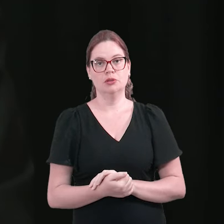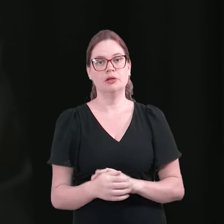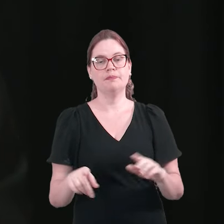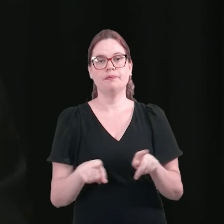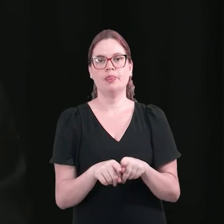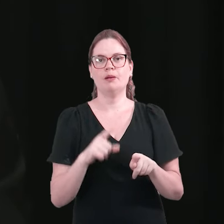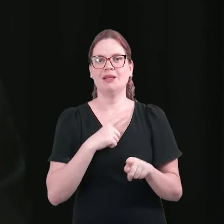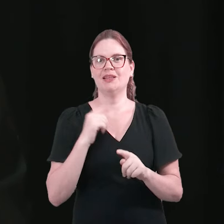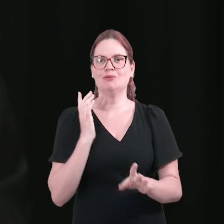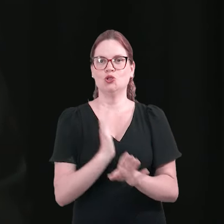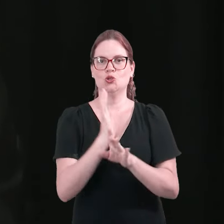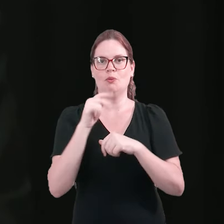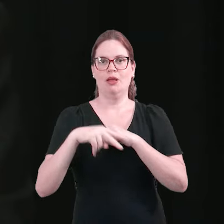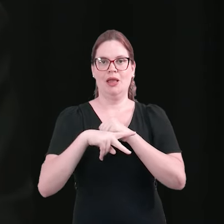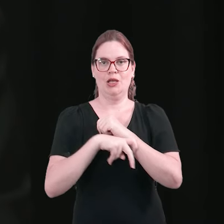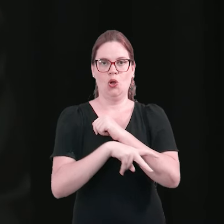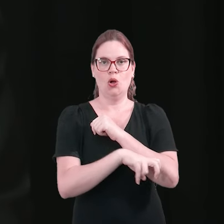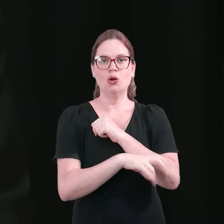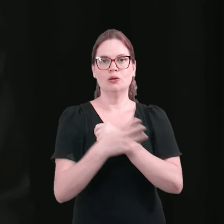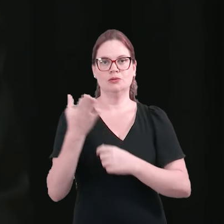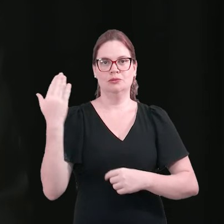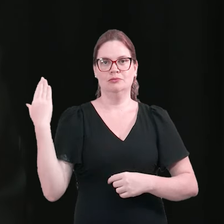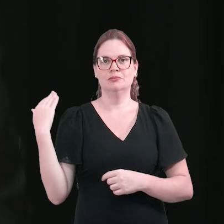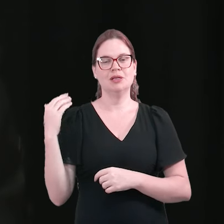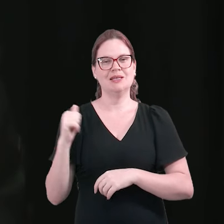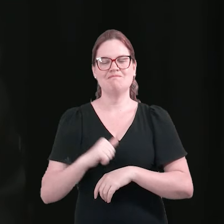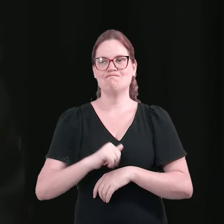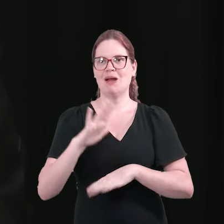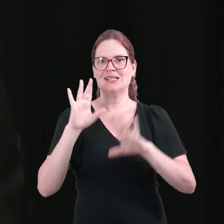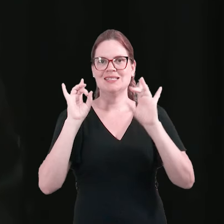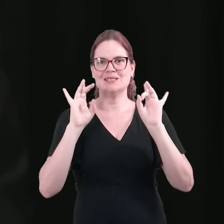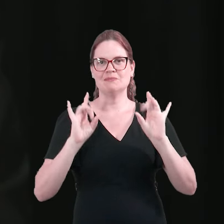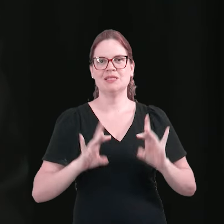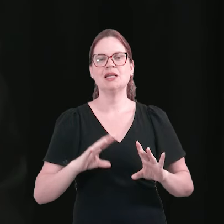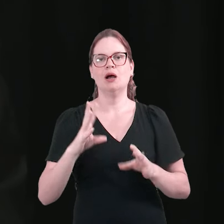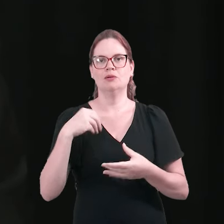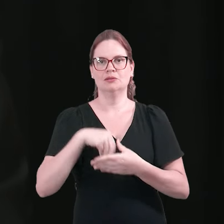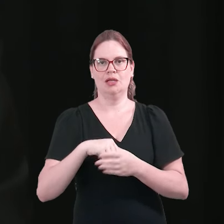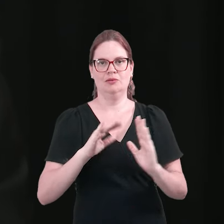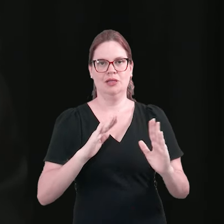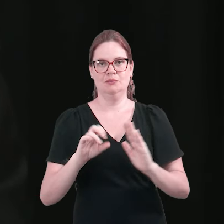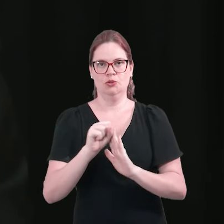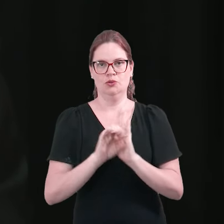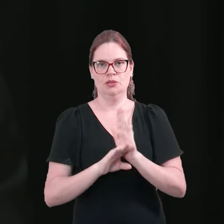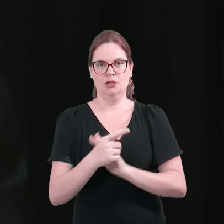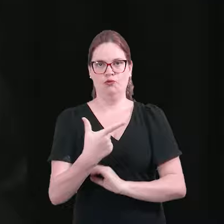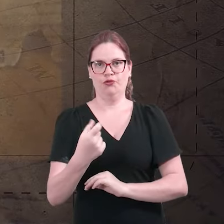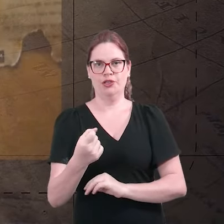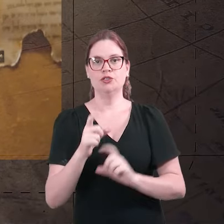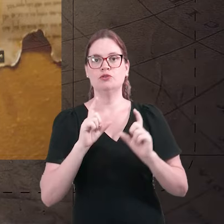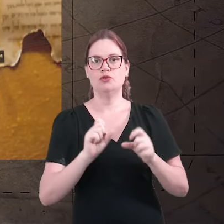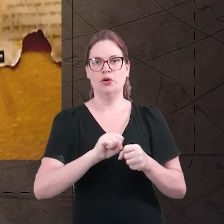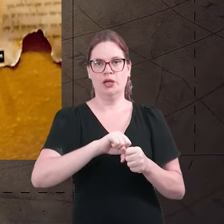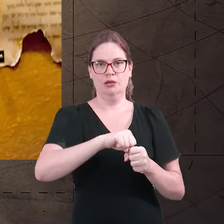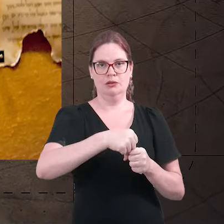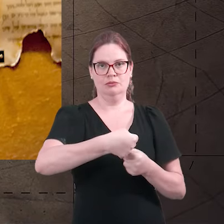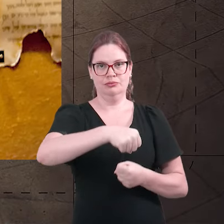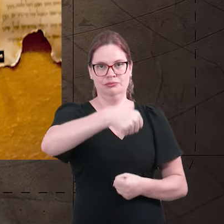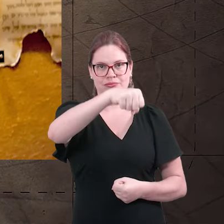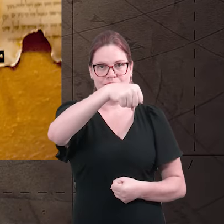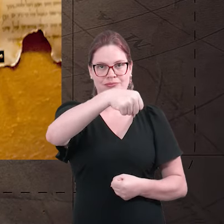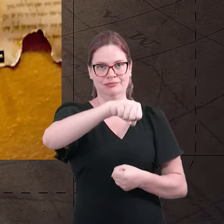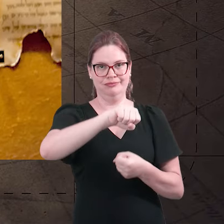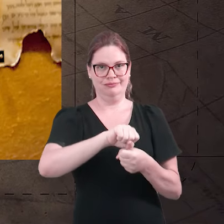grande descoberta arqueológica e uma das maiores do século XX foi os pergaminhos do Mar